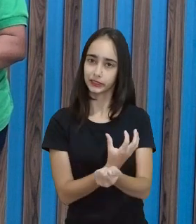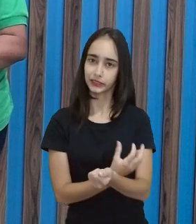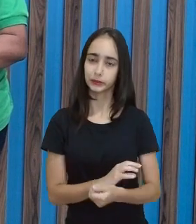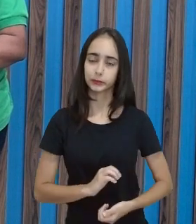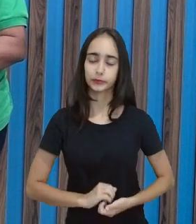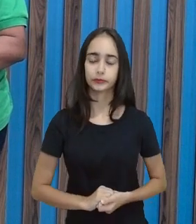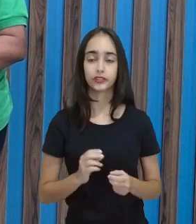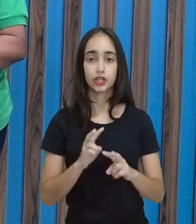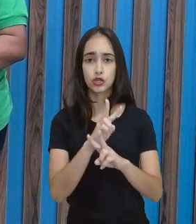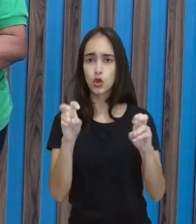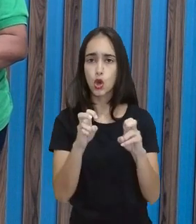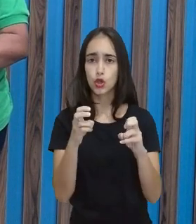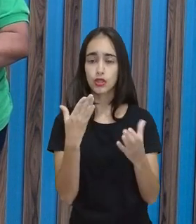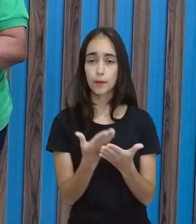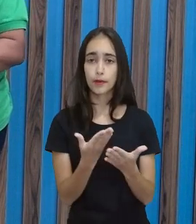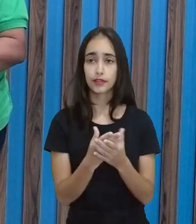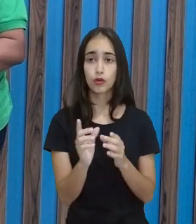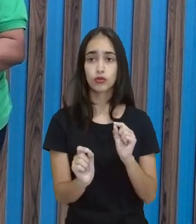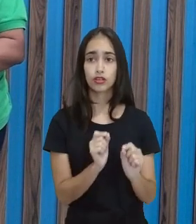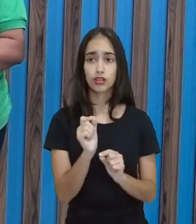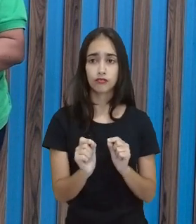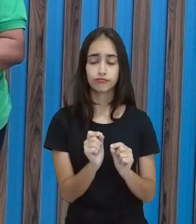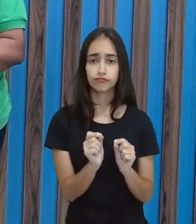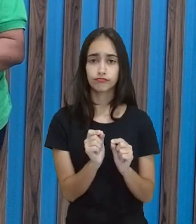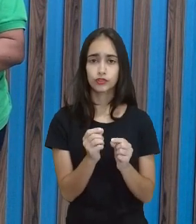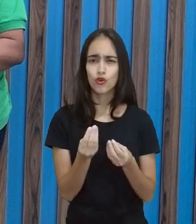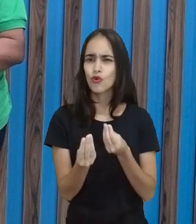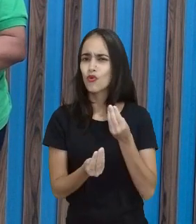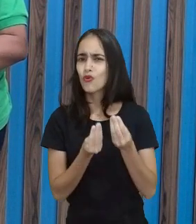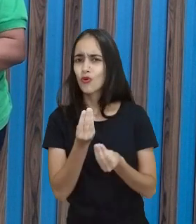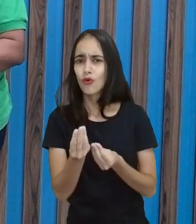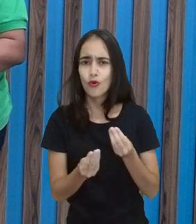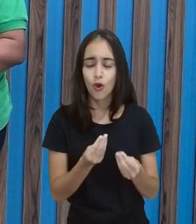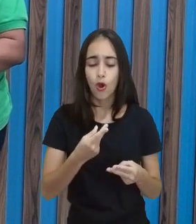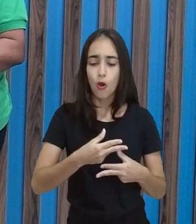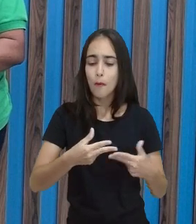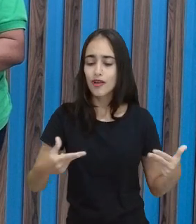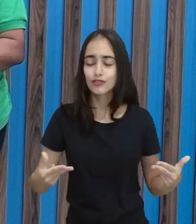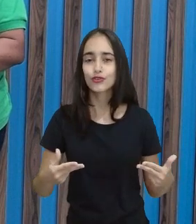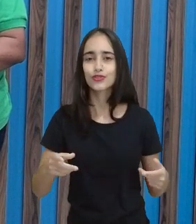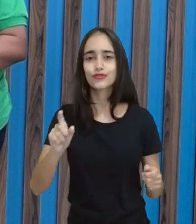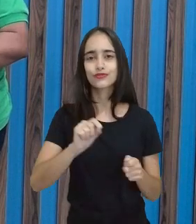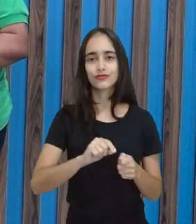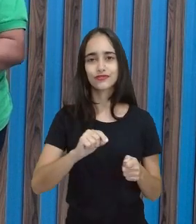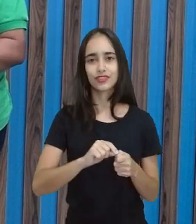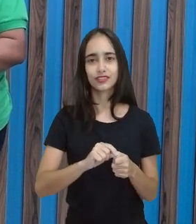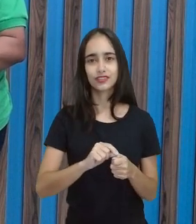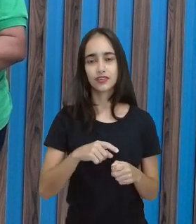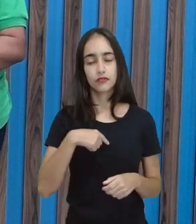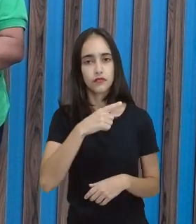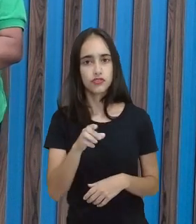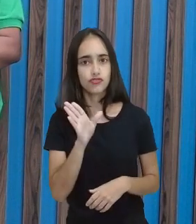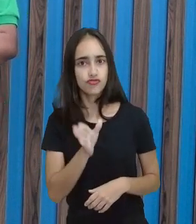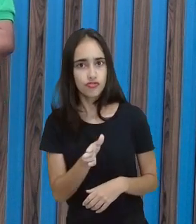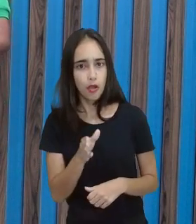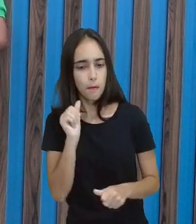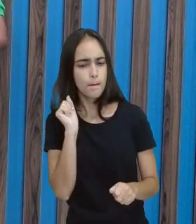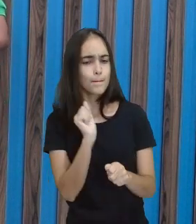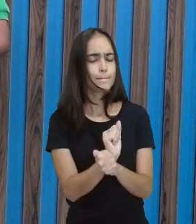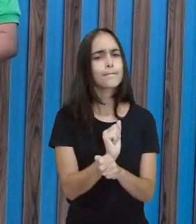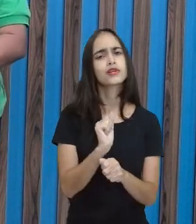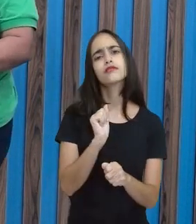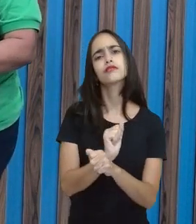o tema da aula é do que as coisas são feitas. Vocês já pararam para pensar do que as coisas são feitas?